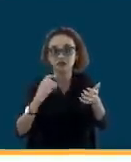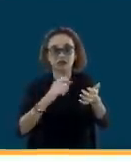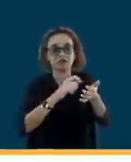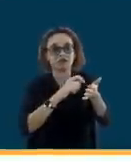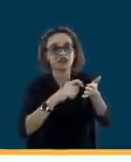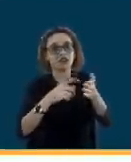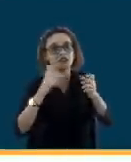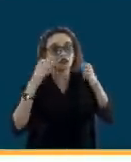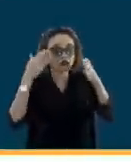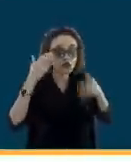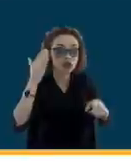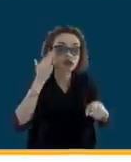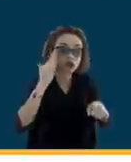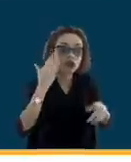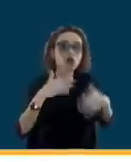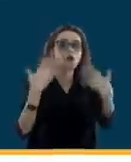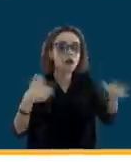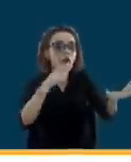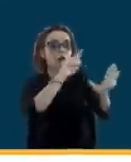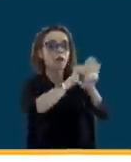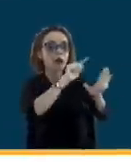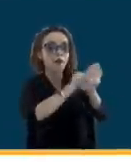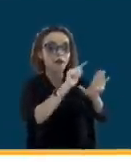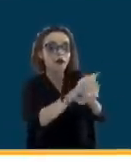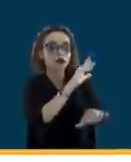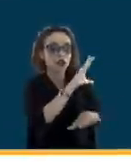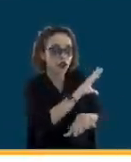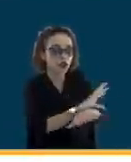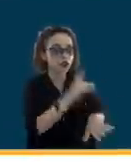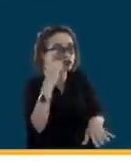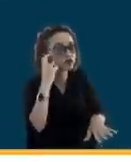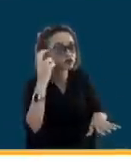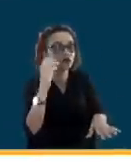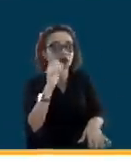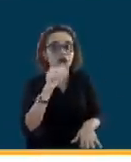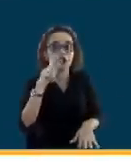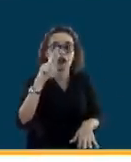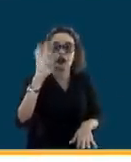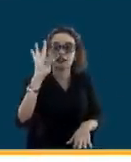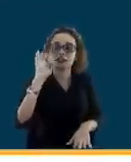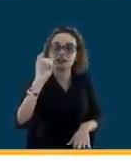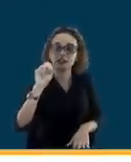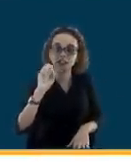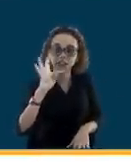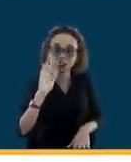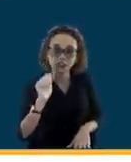entendimento do papel da cultura e dos artistas que atuavam de maneira